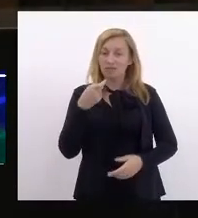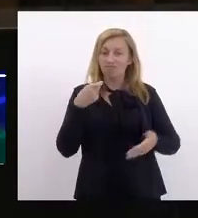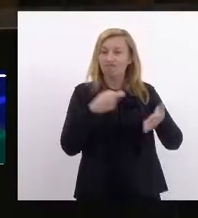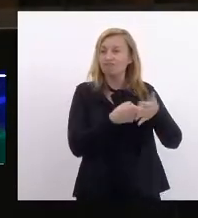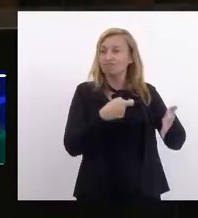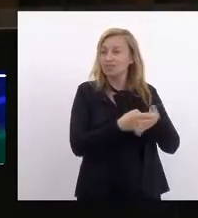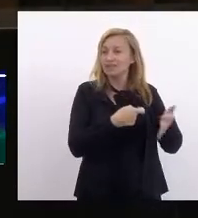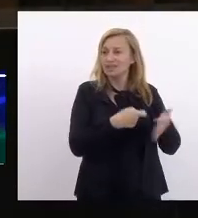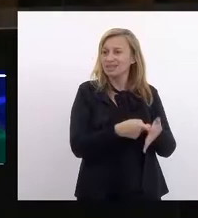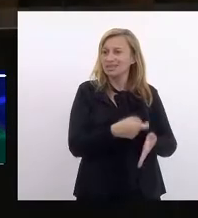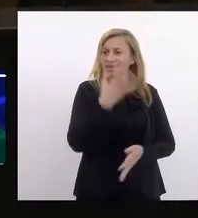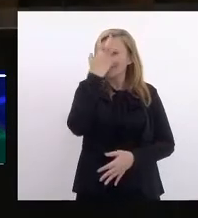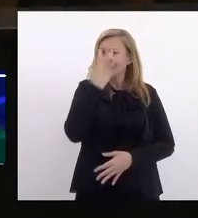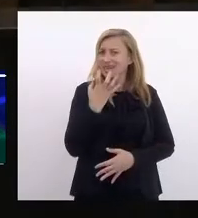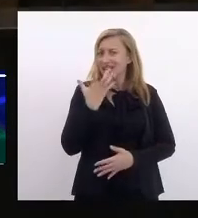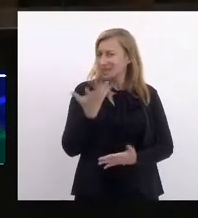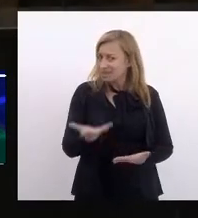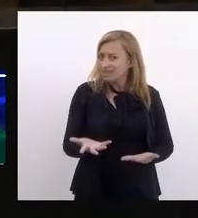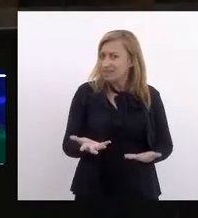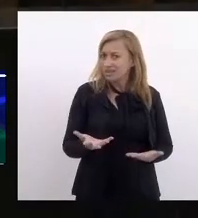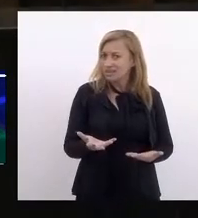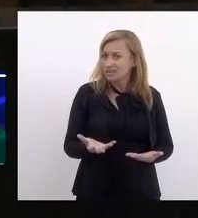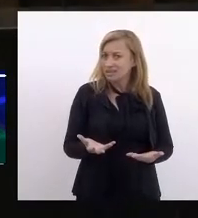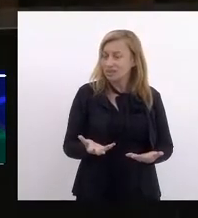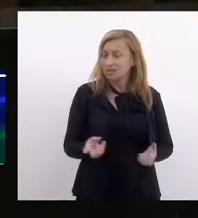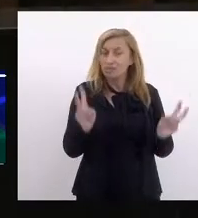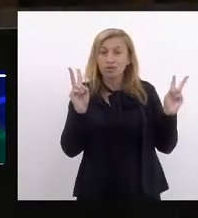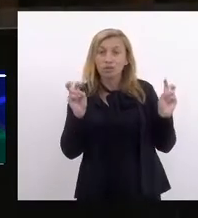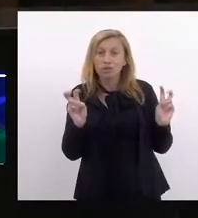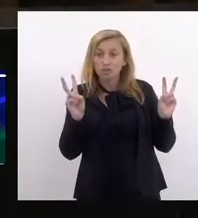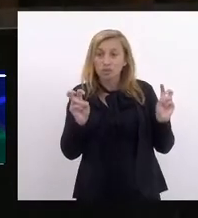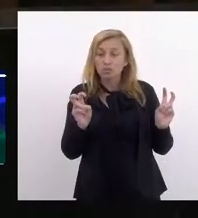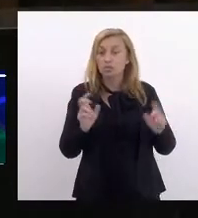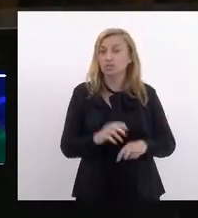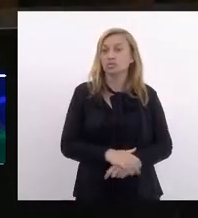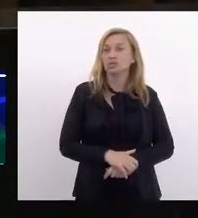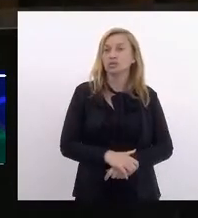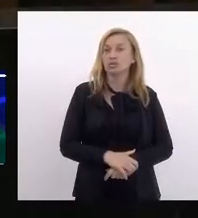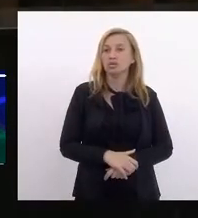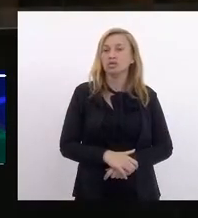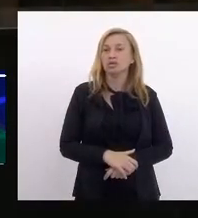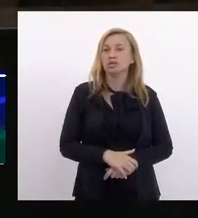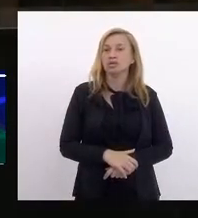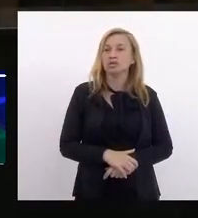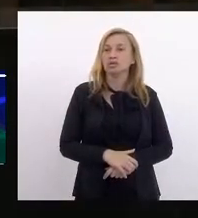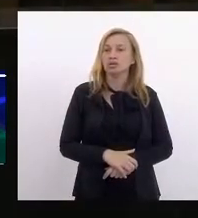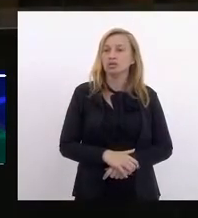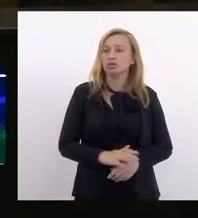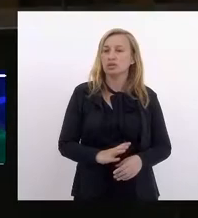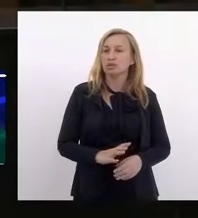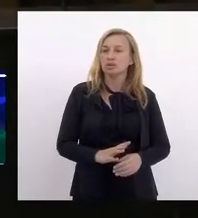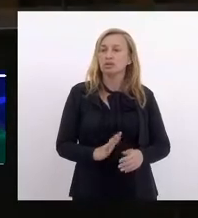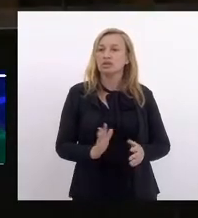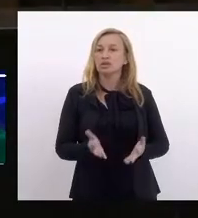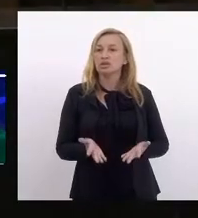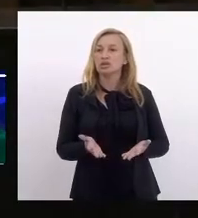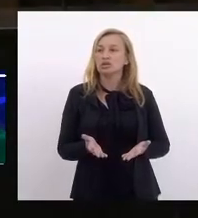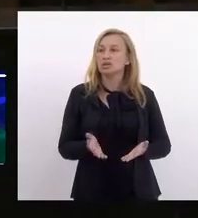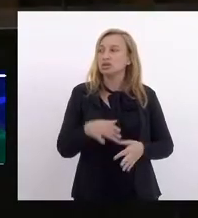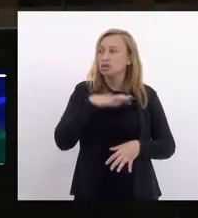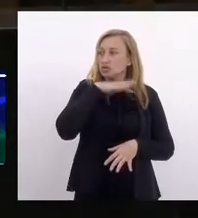denúncias gravíssimas sobre a situação de vulnerabilidade e